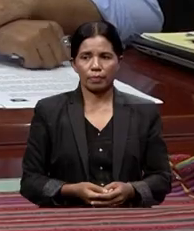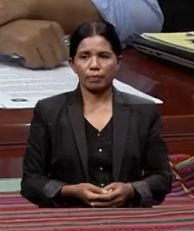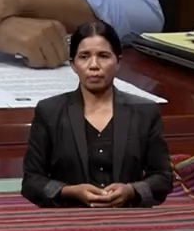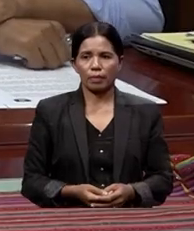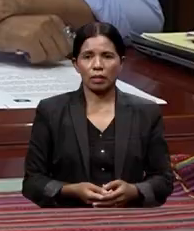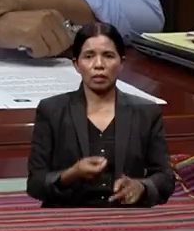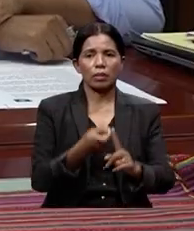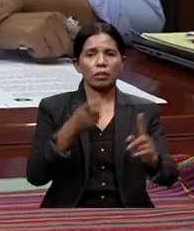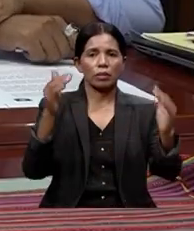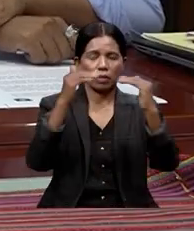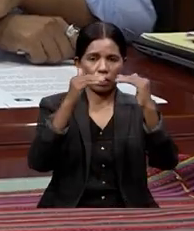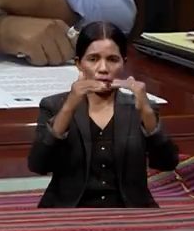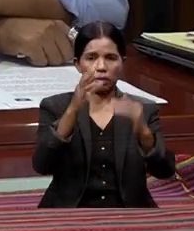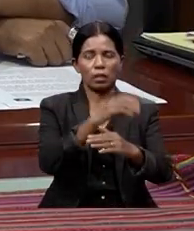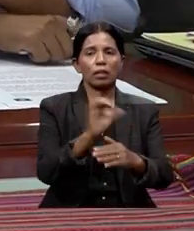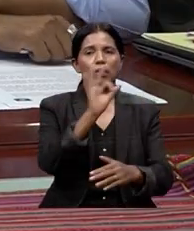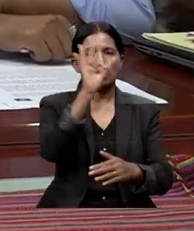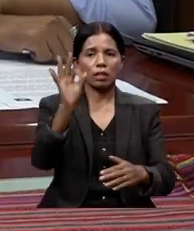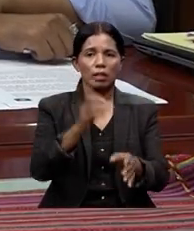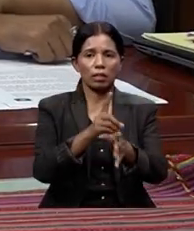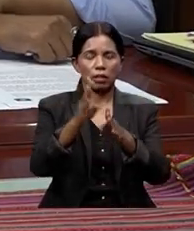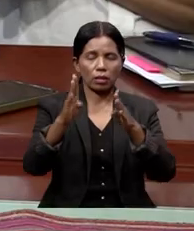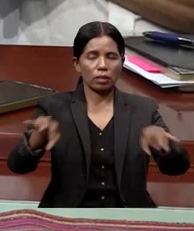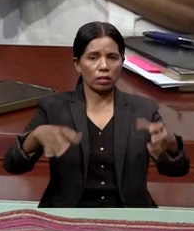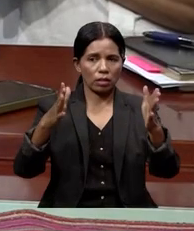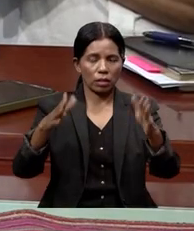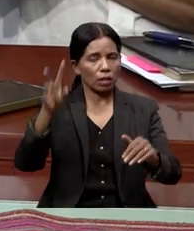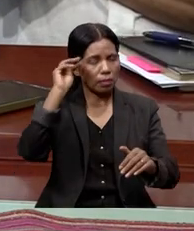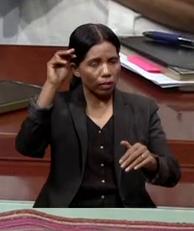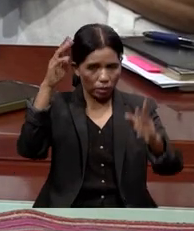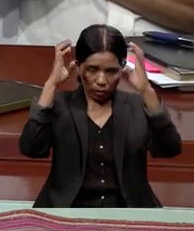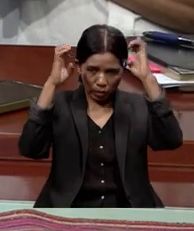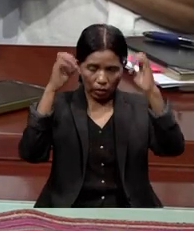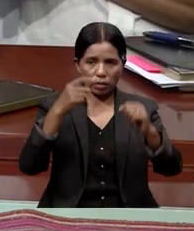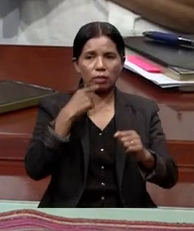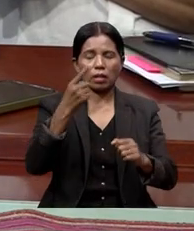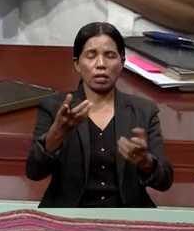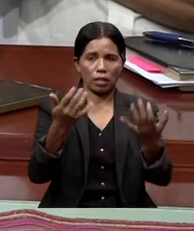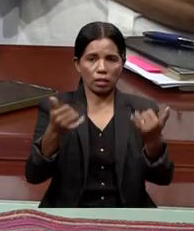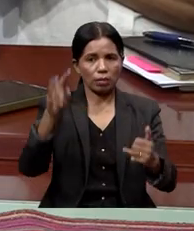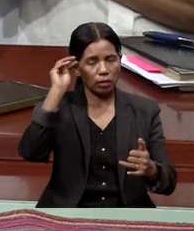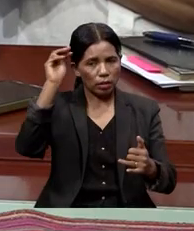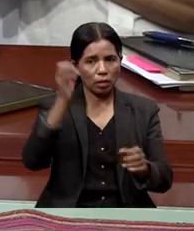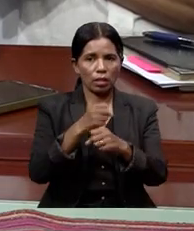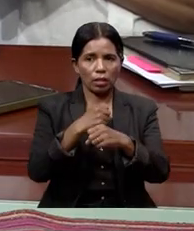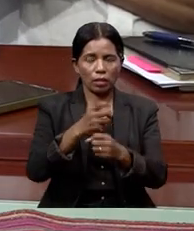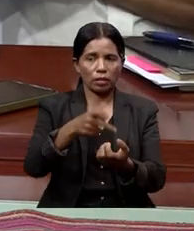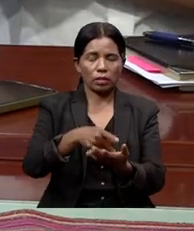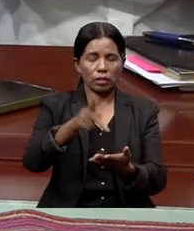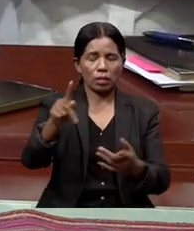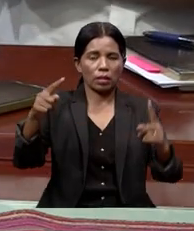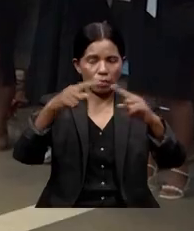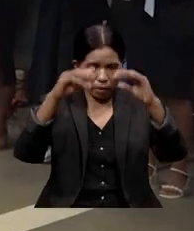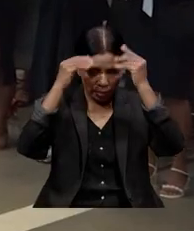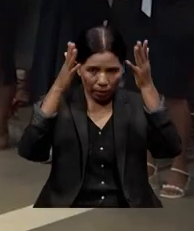Liu Husi, conferência em imprensa sexta ne, diretora Recursos Humanos Ministério da Educação na Teten, dadão ne ministério halona pagamento ba